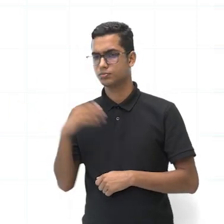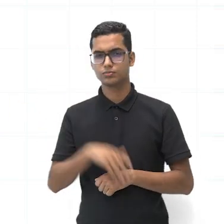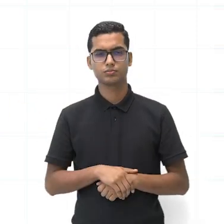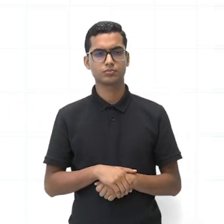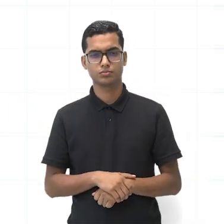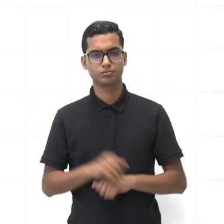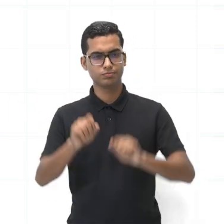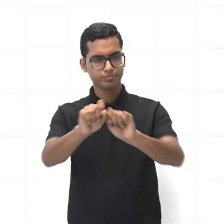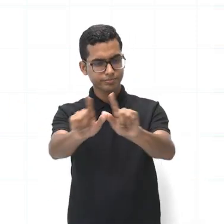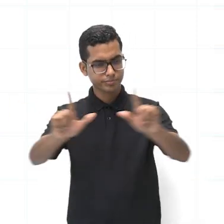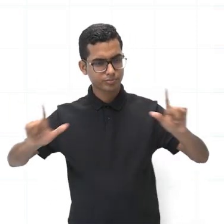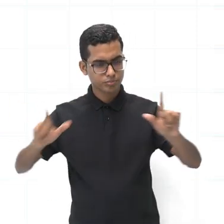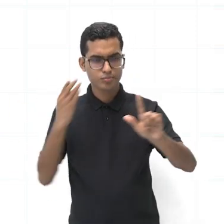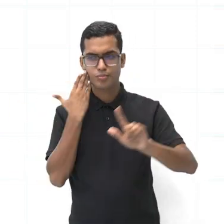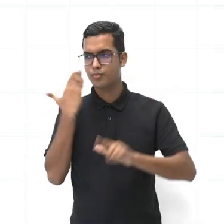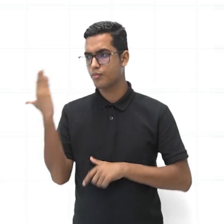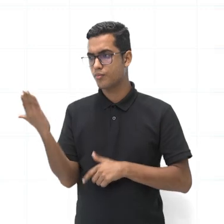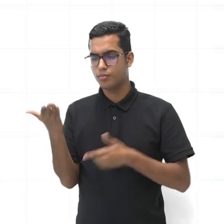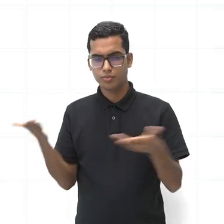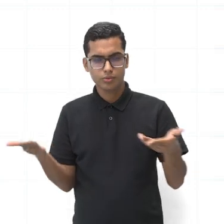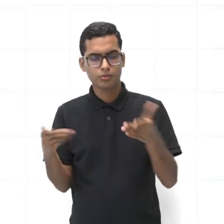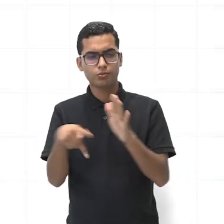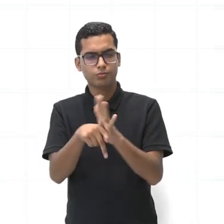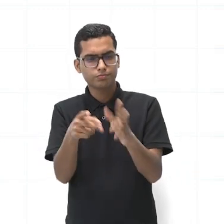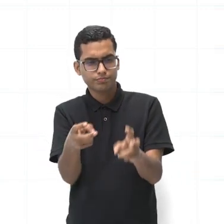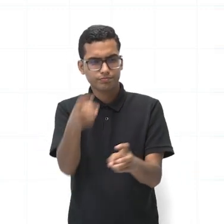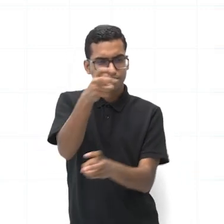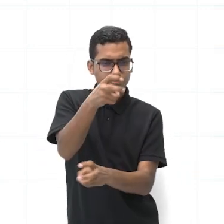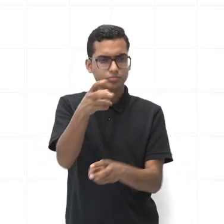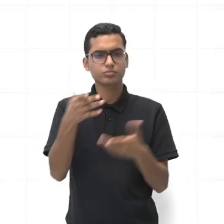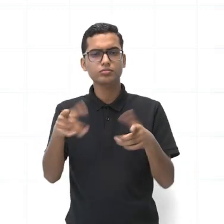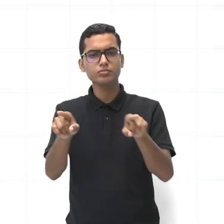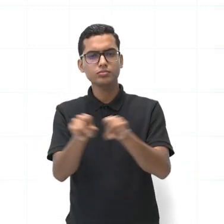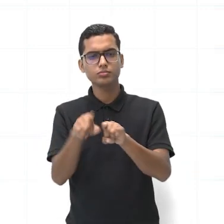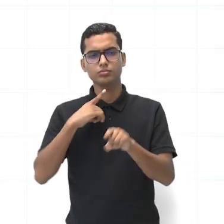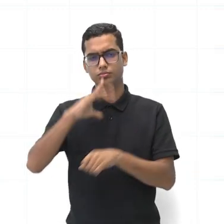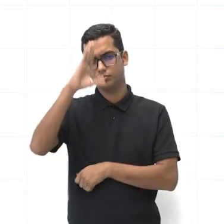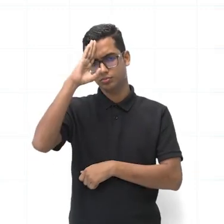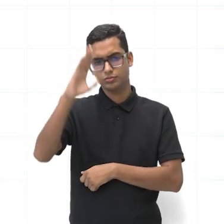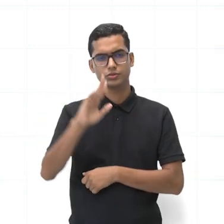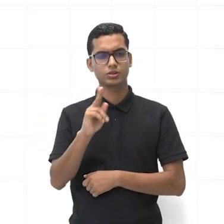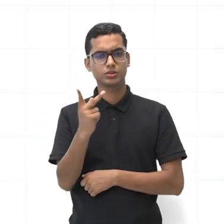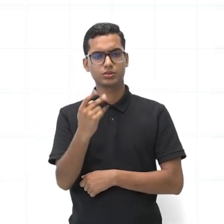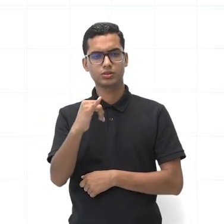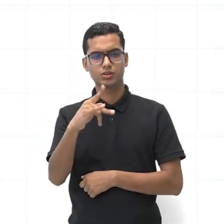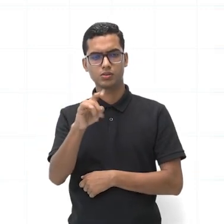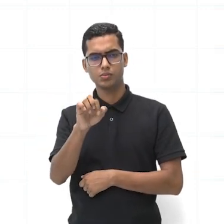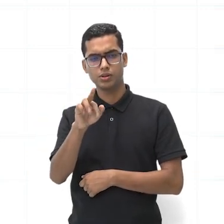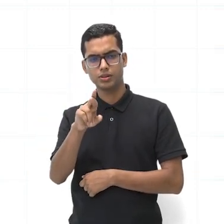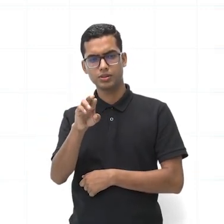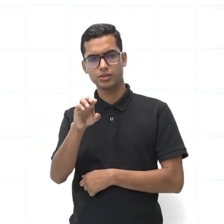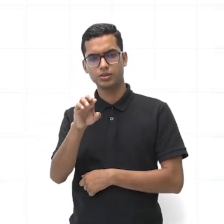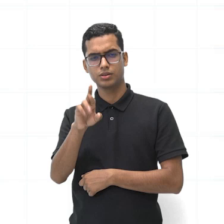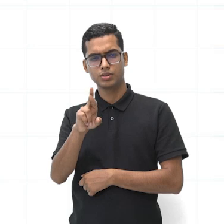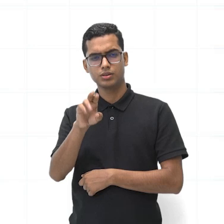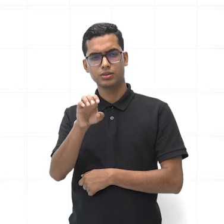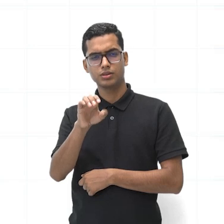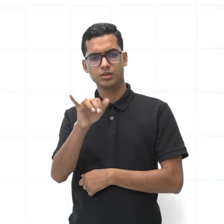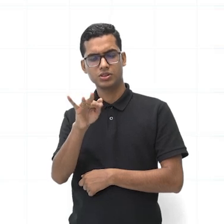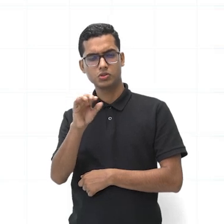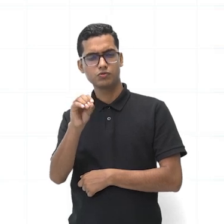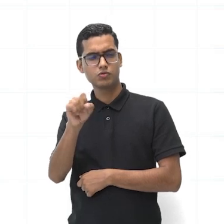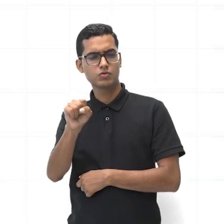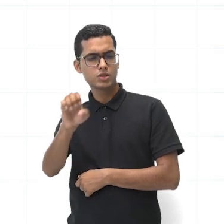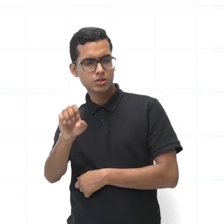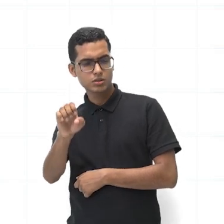Os principais desvios posturais da coluna são hipercifose torácica, que aí a gente vai entender como